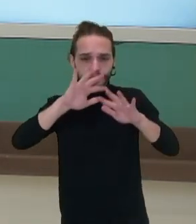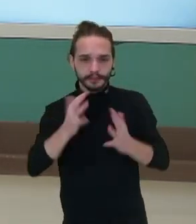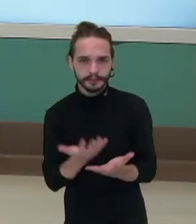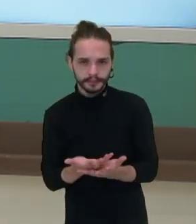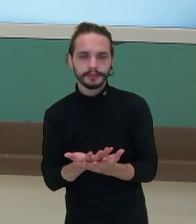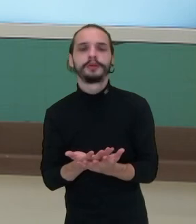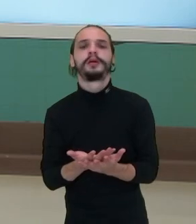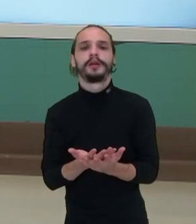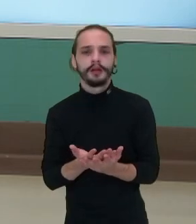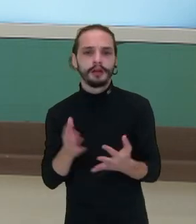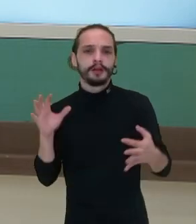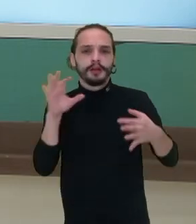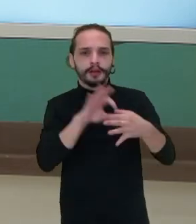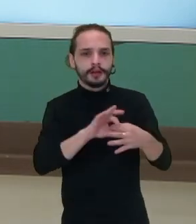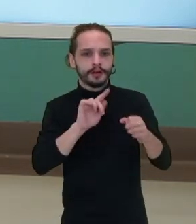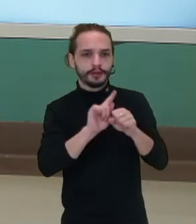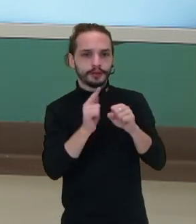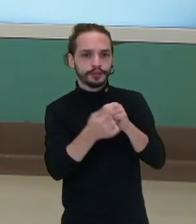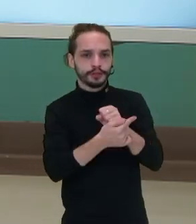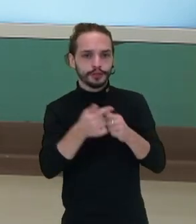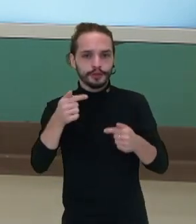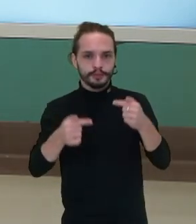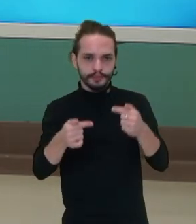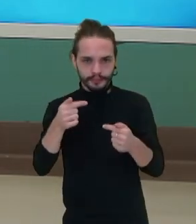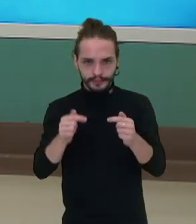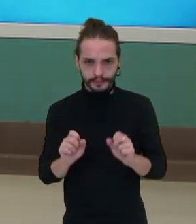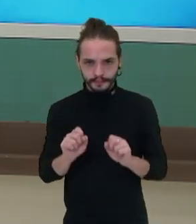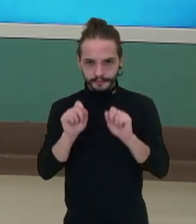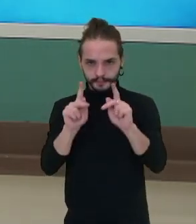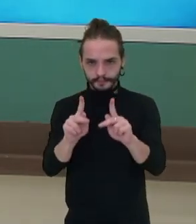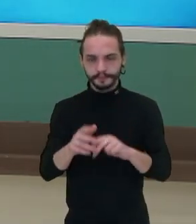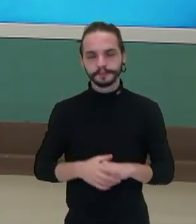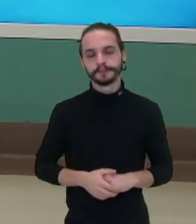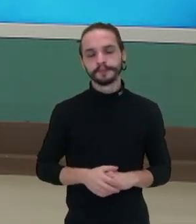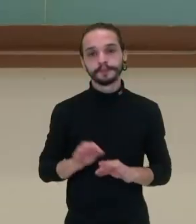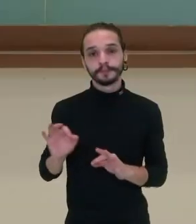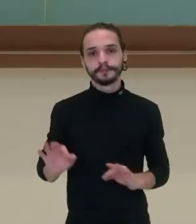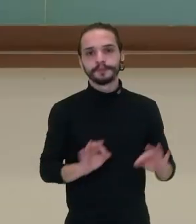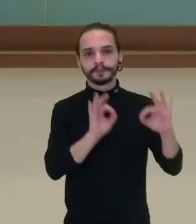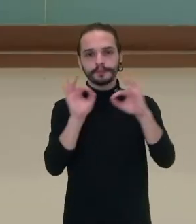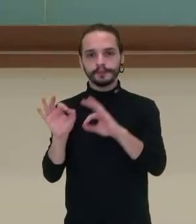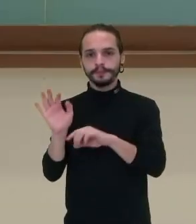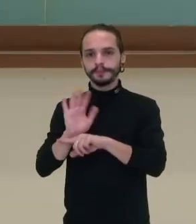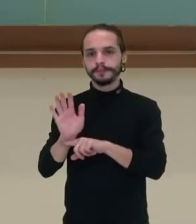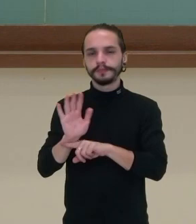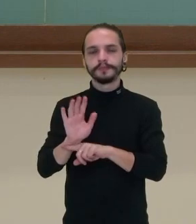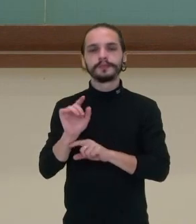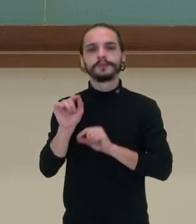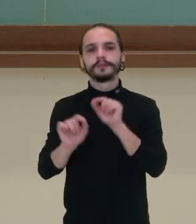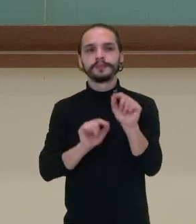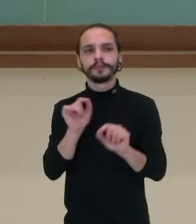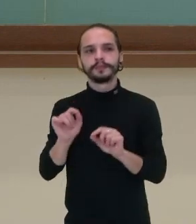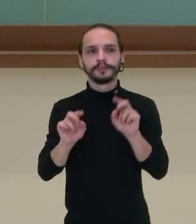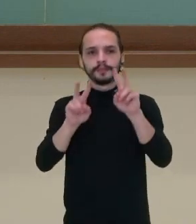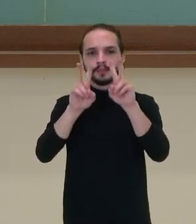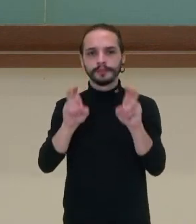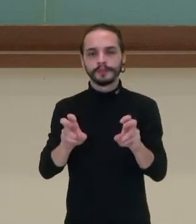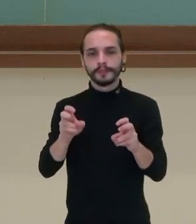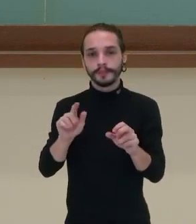de geopolítica, tá bom? Muito bem. Então nós vimos então ao longo desse vídeo, né, quanto a